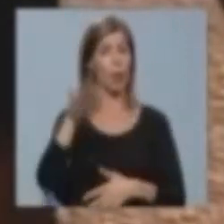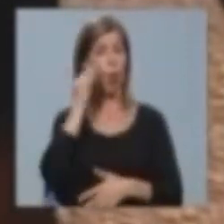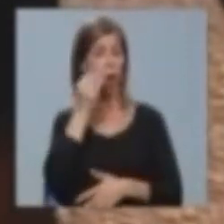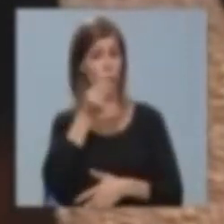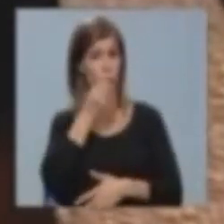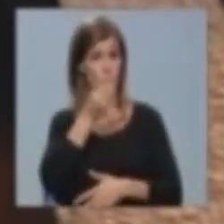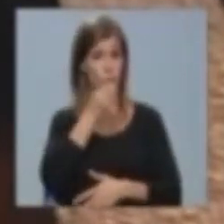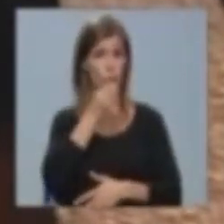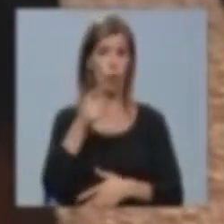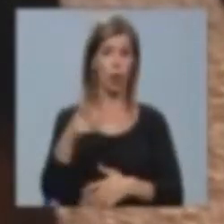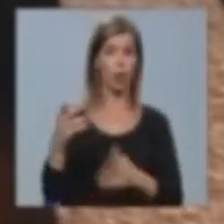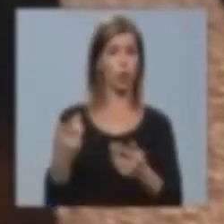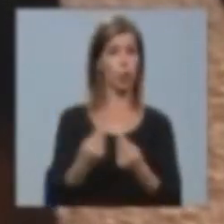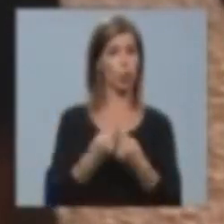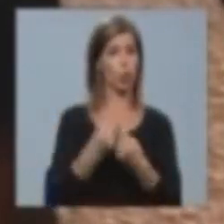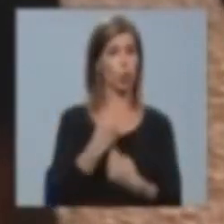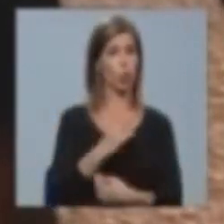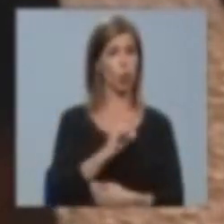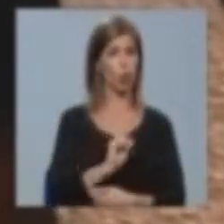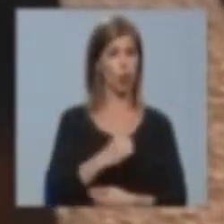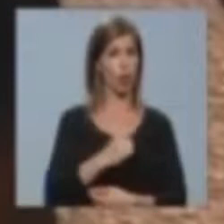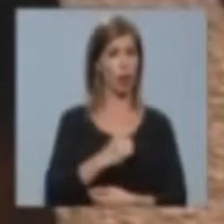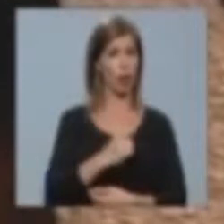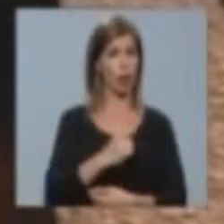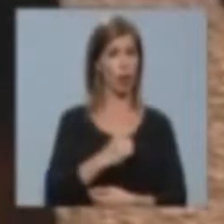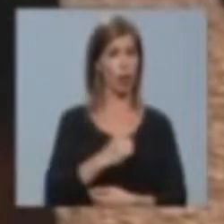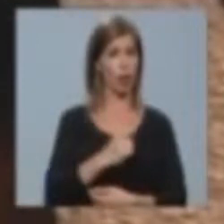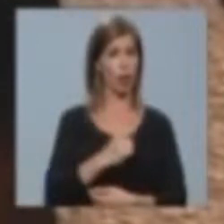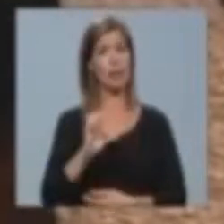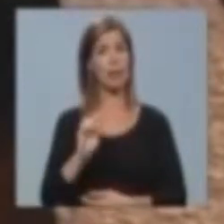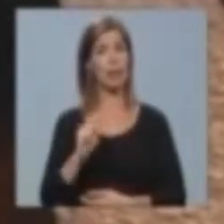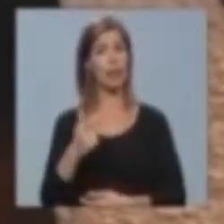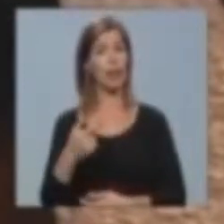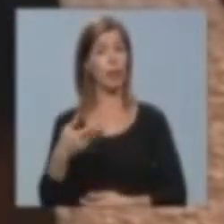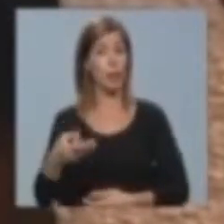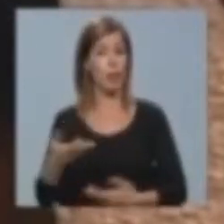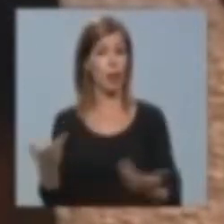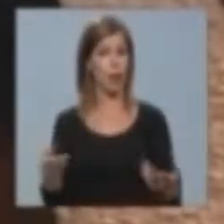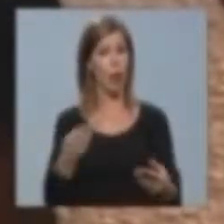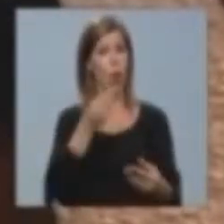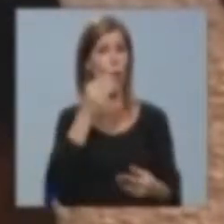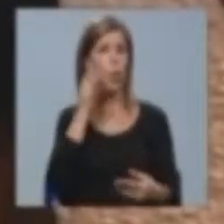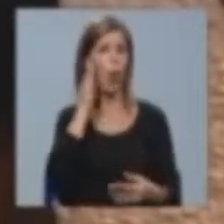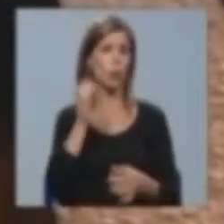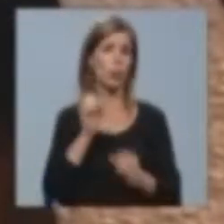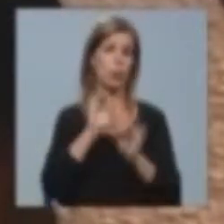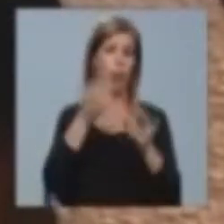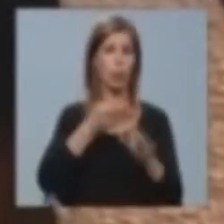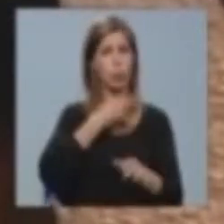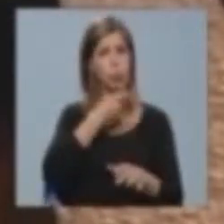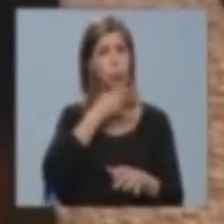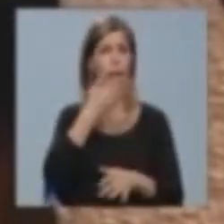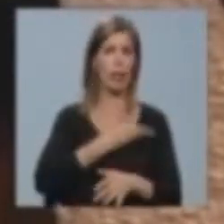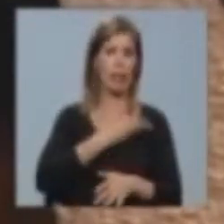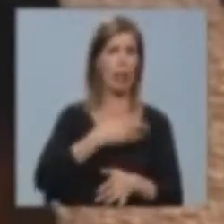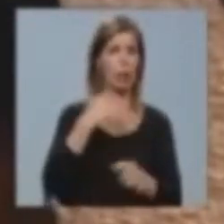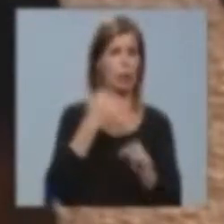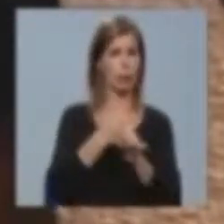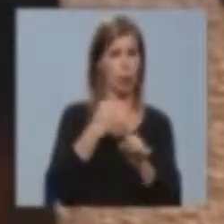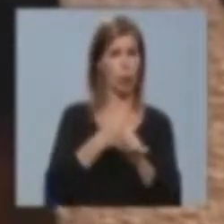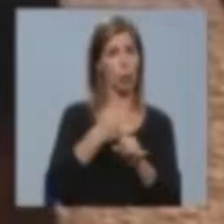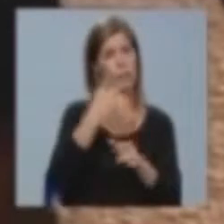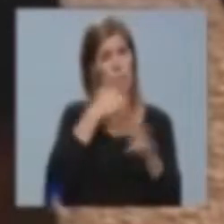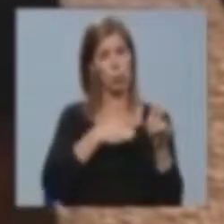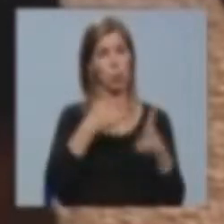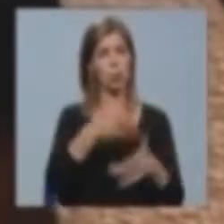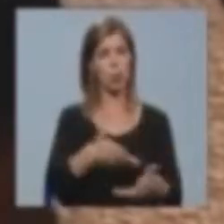esteve com a UGT e a CGTP. No almoço, obviamente, se falou de trabalhadores, do direito dos trabalhadores, e muito se